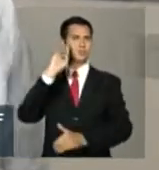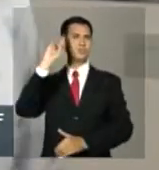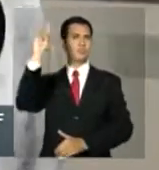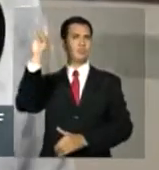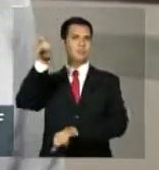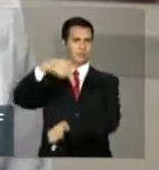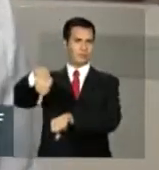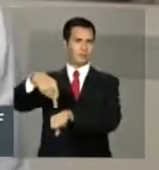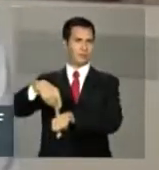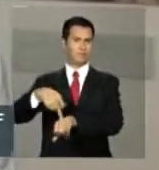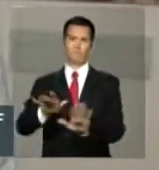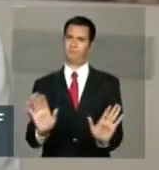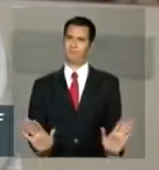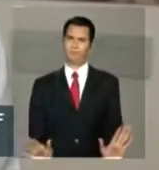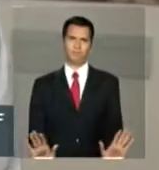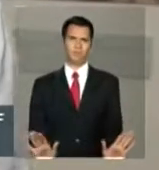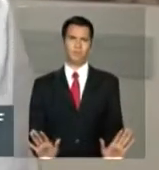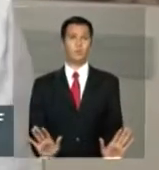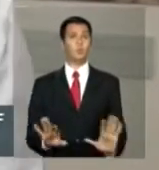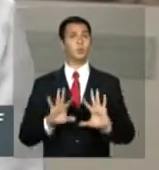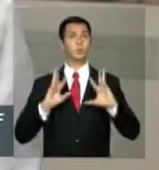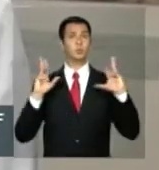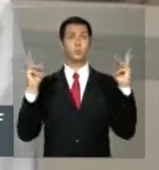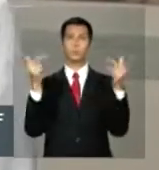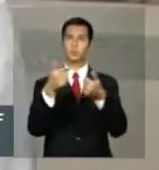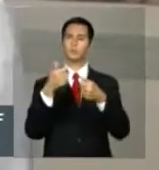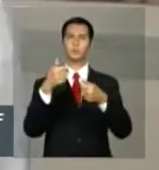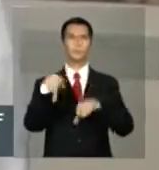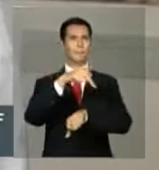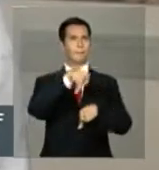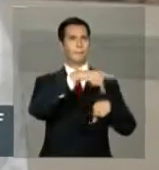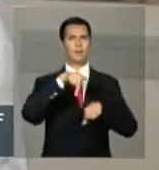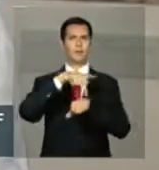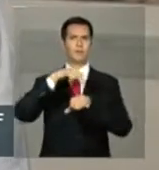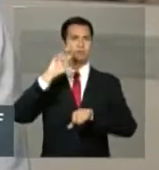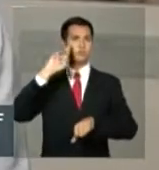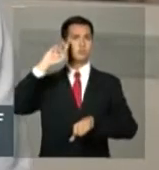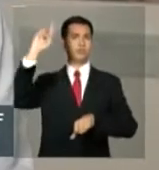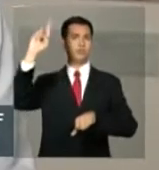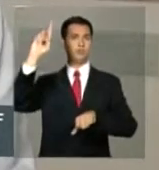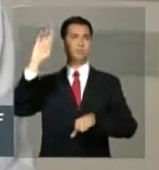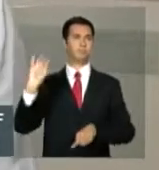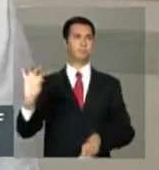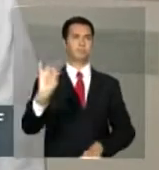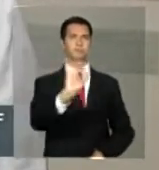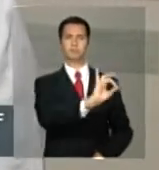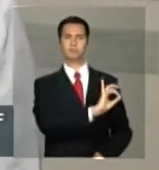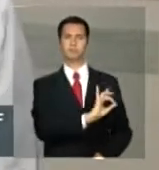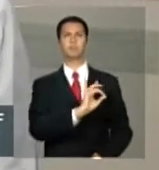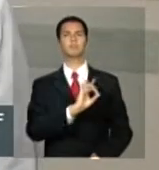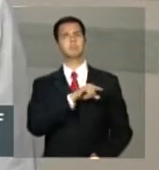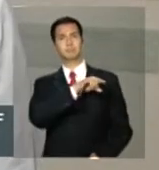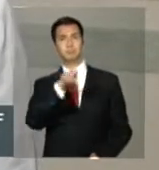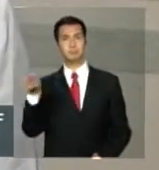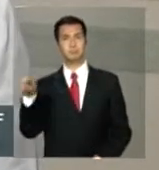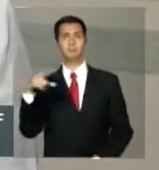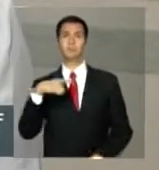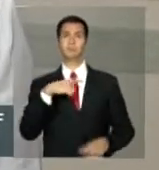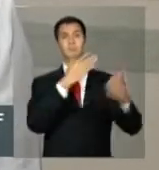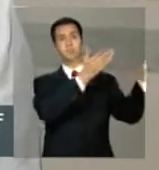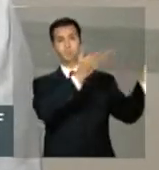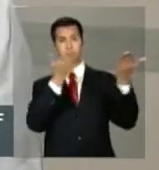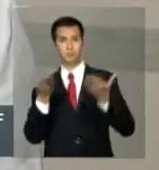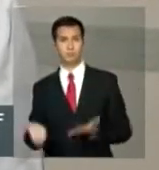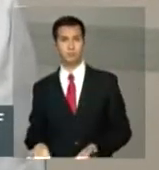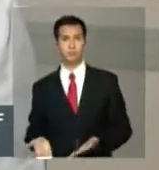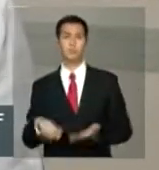Não há essa hipótese. São todos soberanos, todos com direito. Ao recebê-los e ao